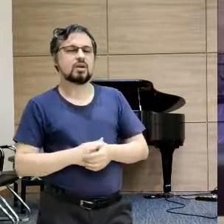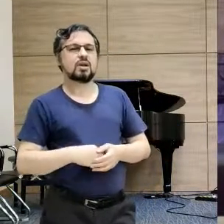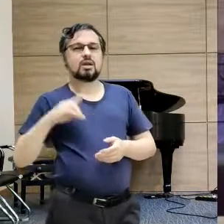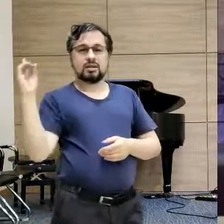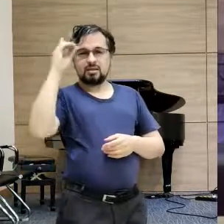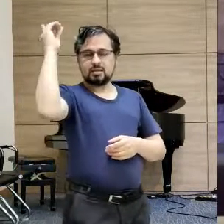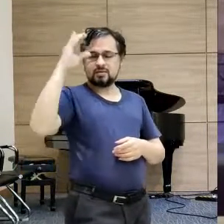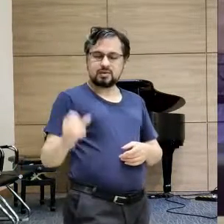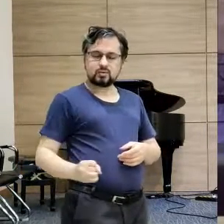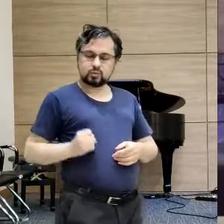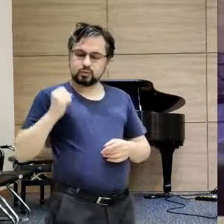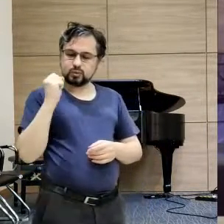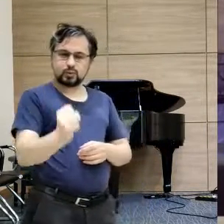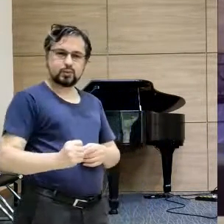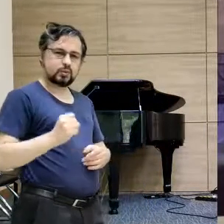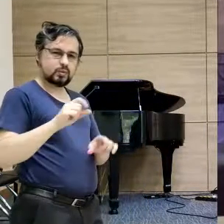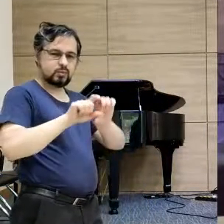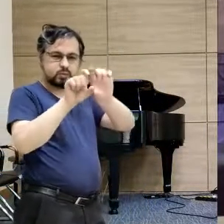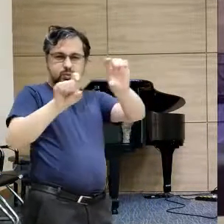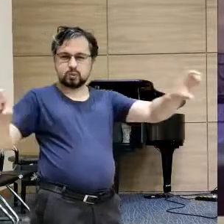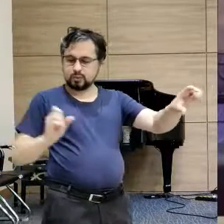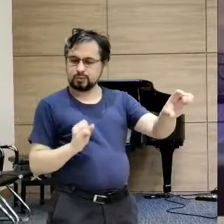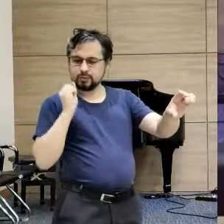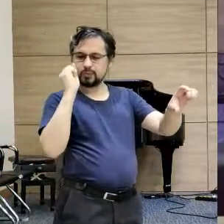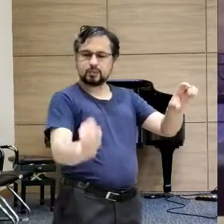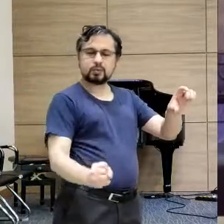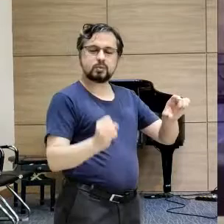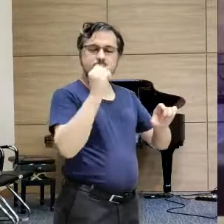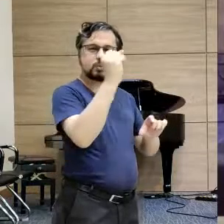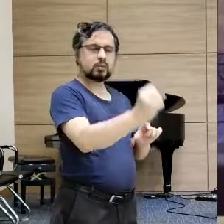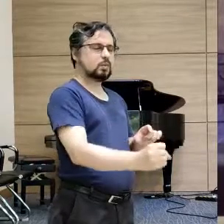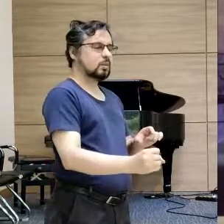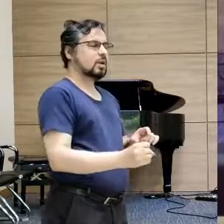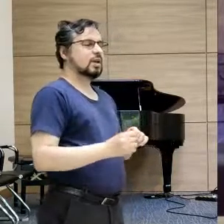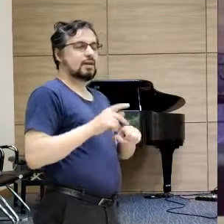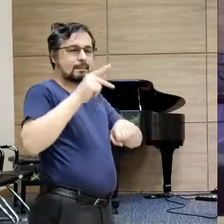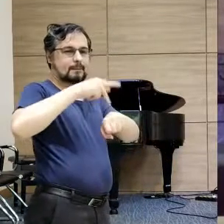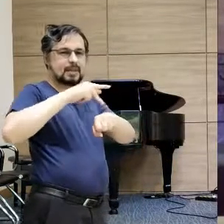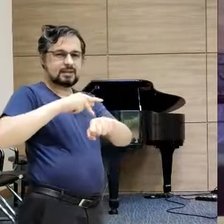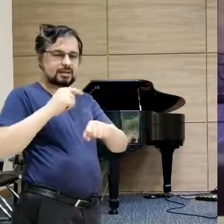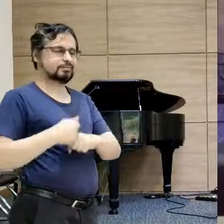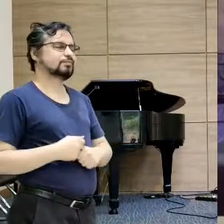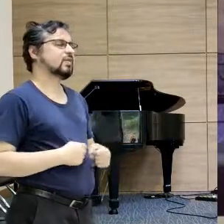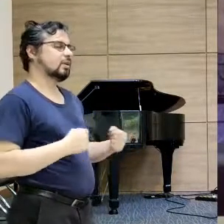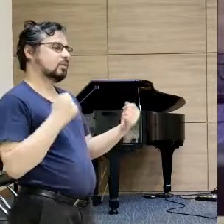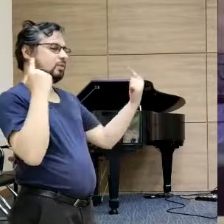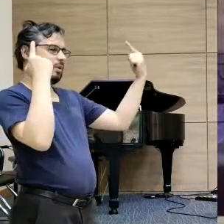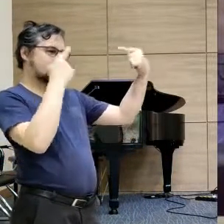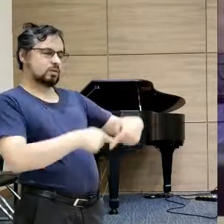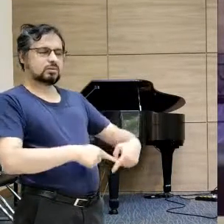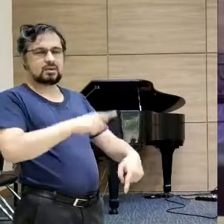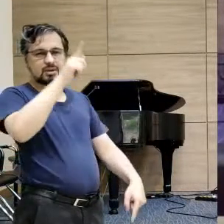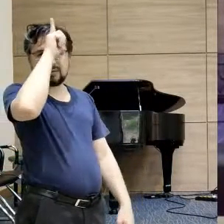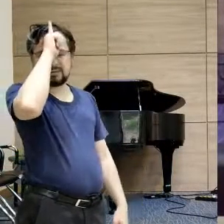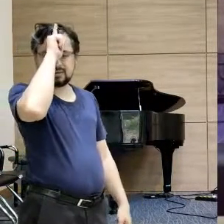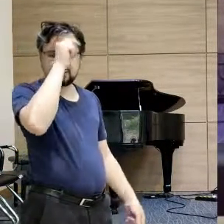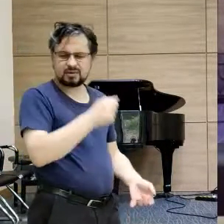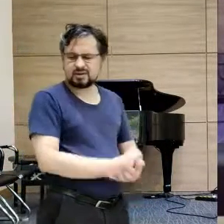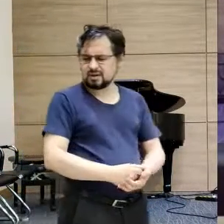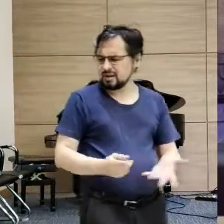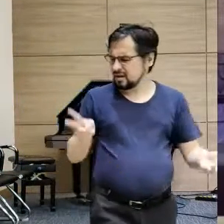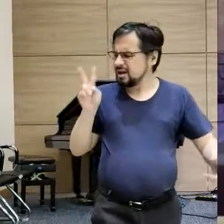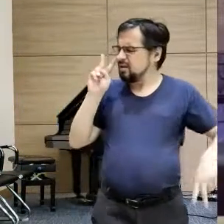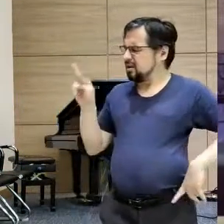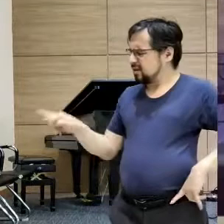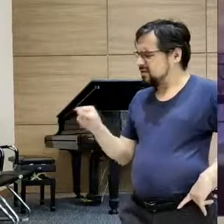também ele usava no ofício pastoril. Quando ele chega para lutar contra Saul, ou melhor dizendo, contra Golias, o Golias diz, você vem a mim com